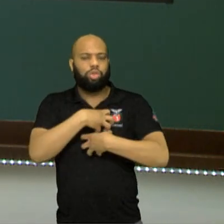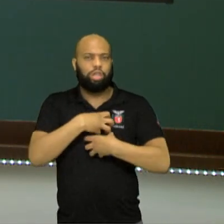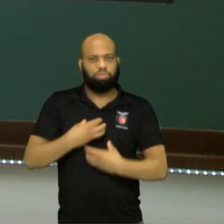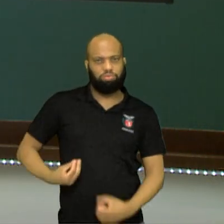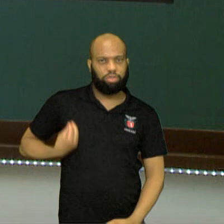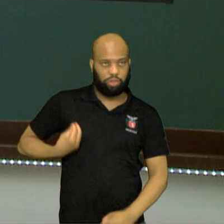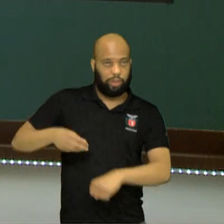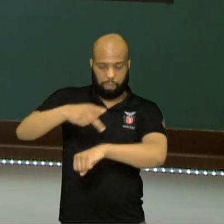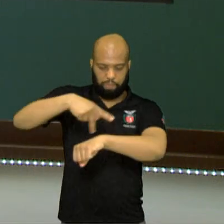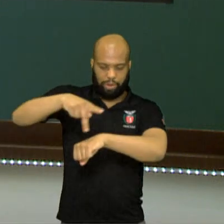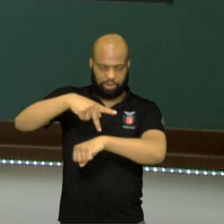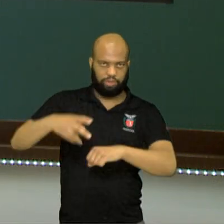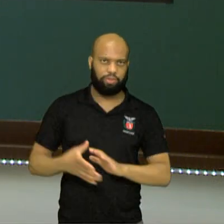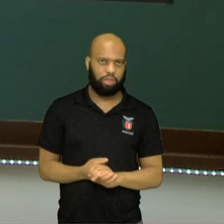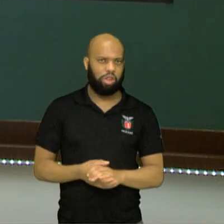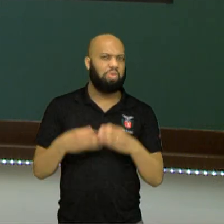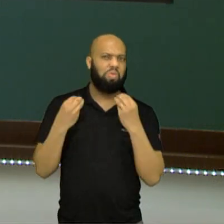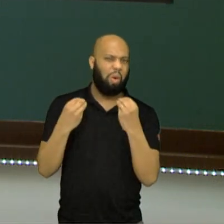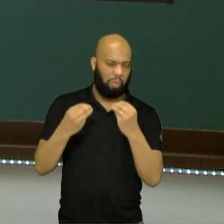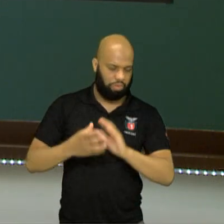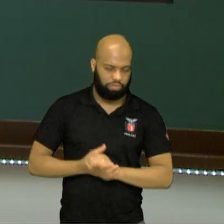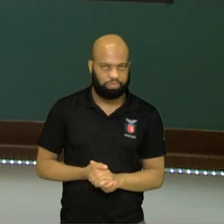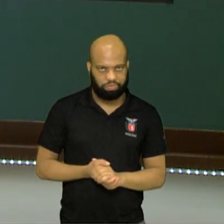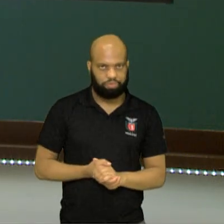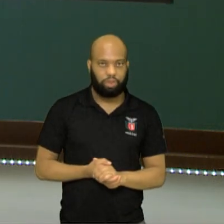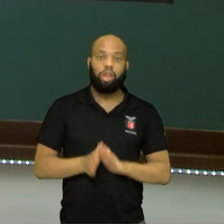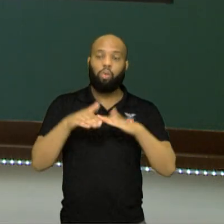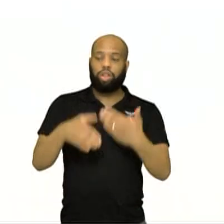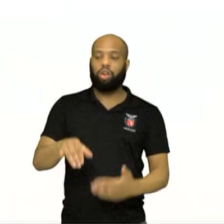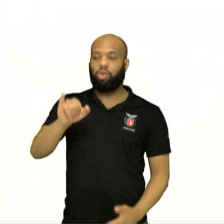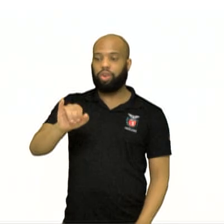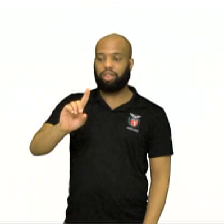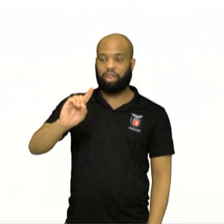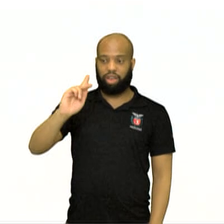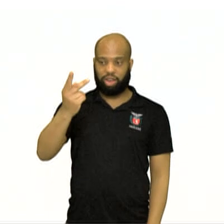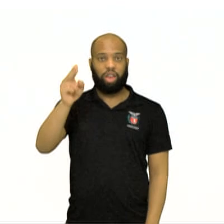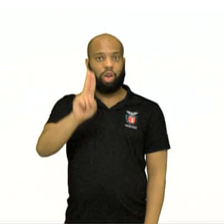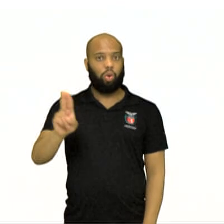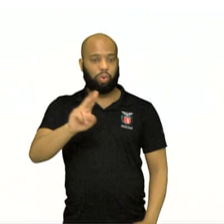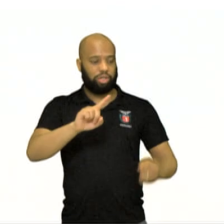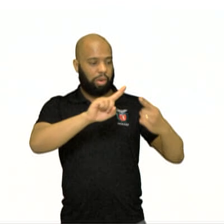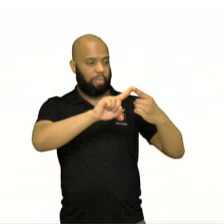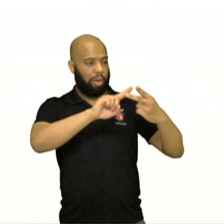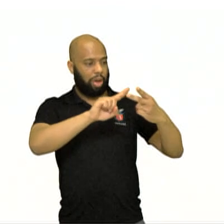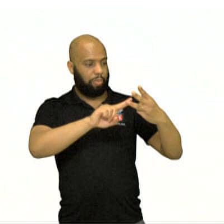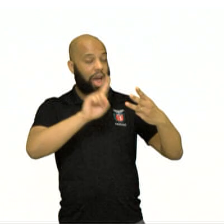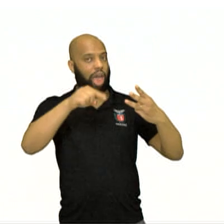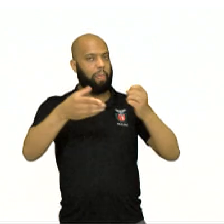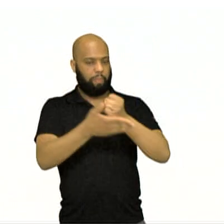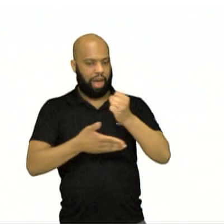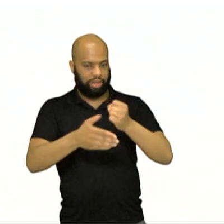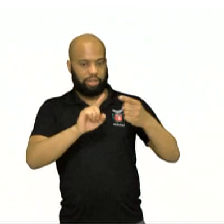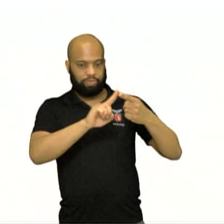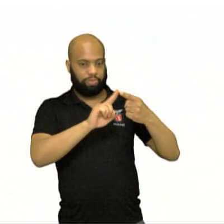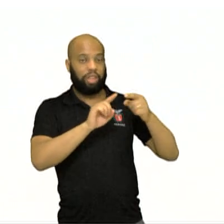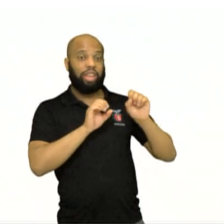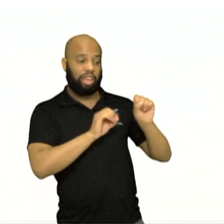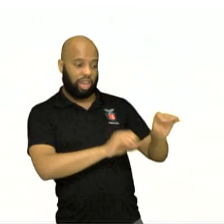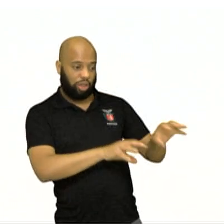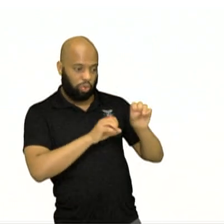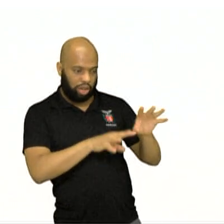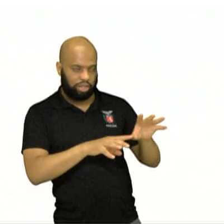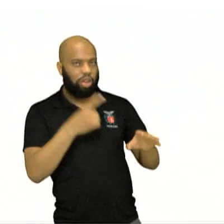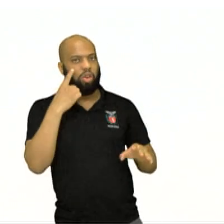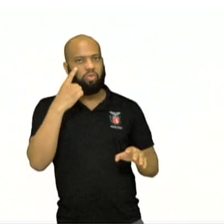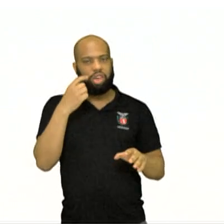país. E como funciona o IDH, né? O IDH utiliza 3 parâmetros como base: a educação, que é medida em anos